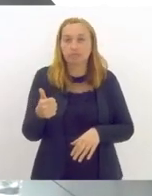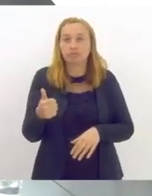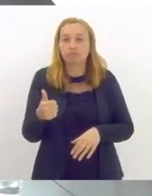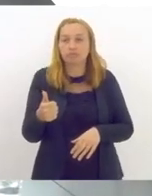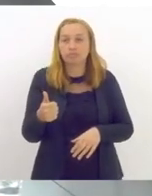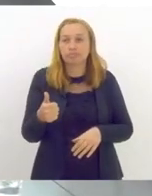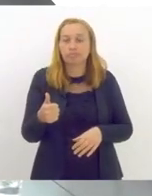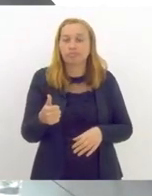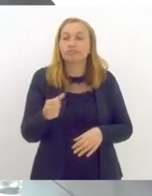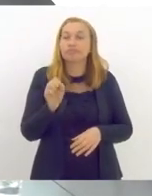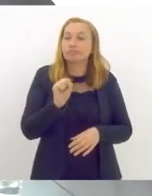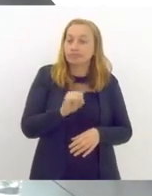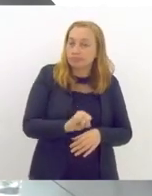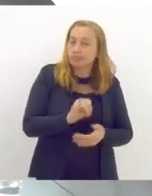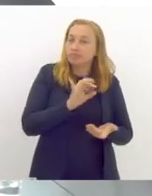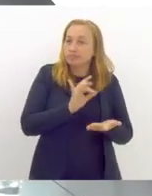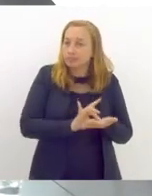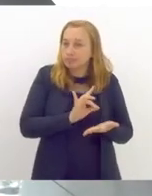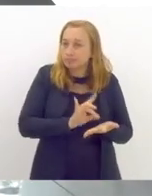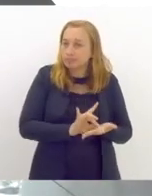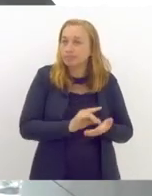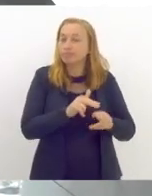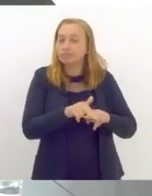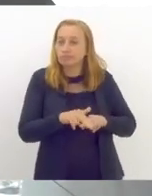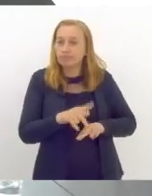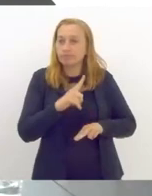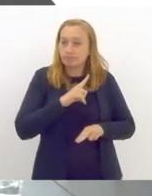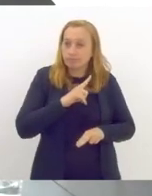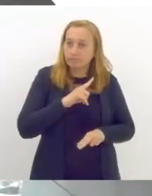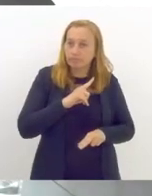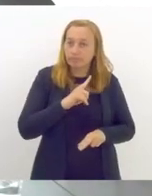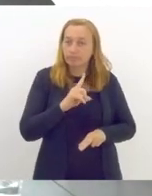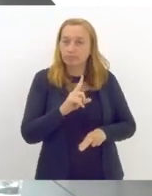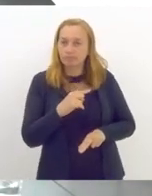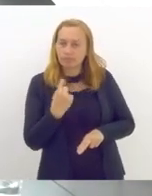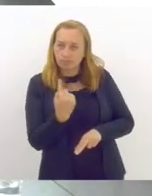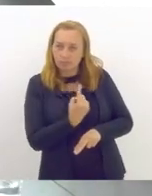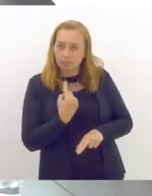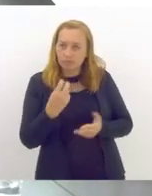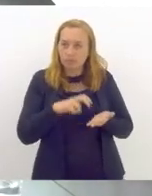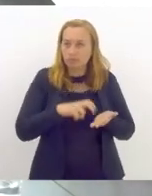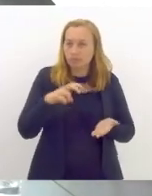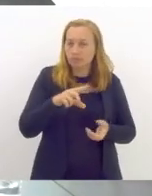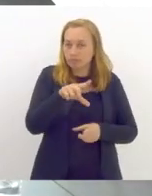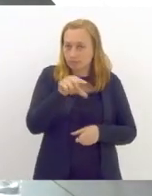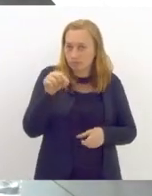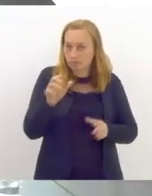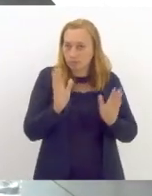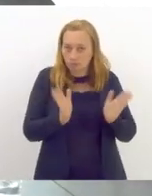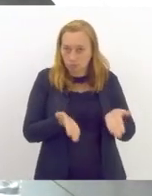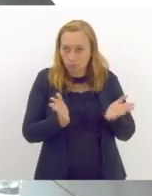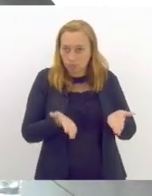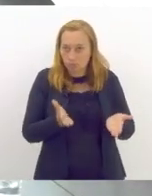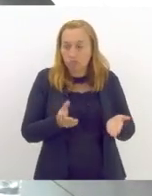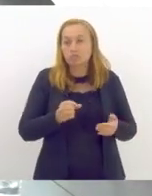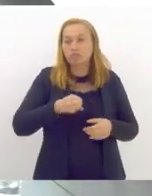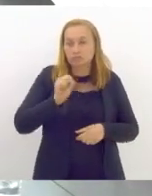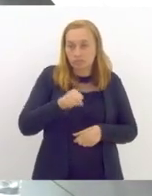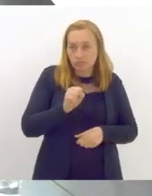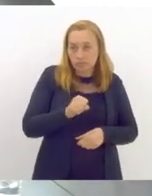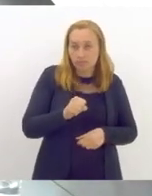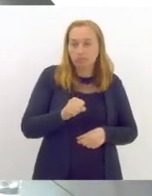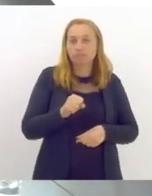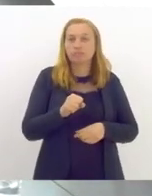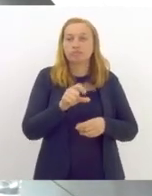se realmente isso tem razão e não somos nós nessa manhã aqui que Vamos decidir isso quem vai ter que decidir Como